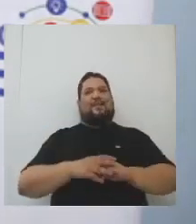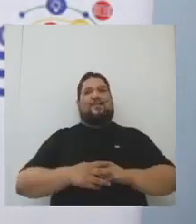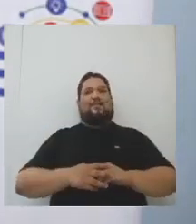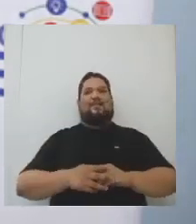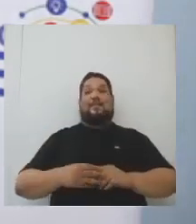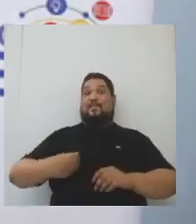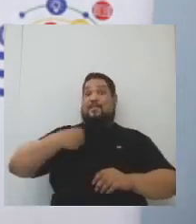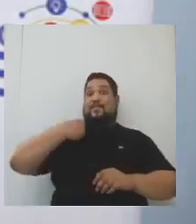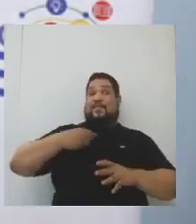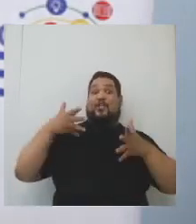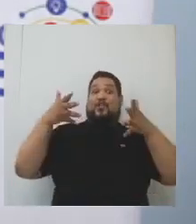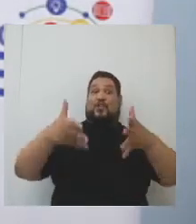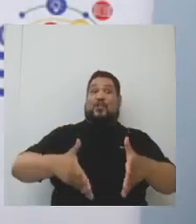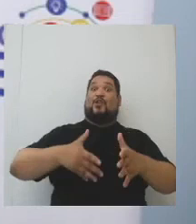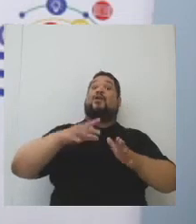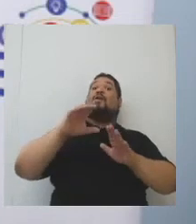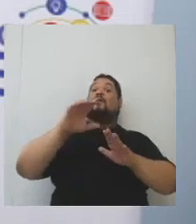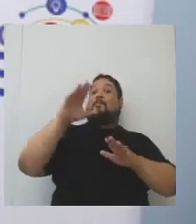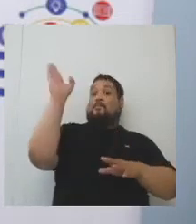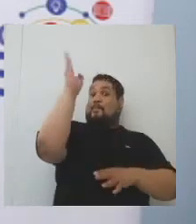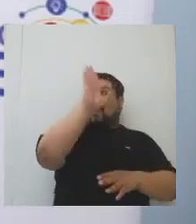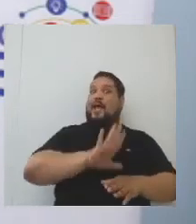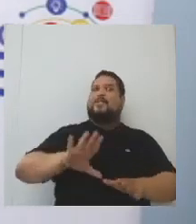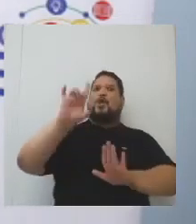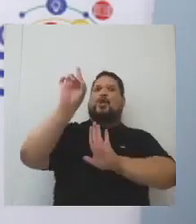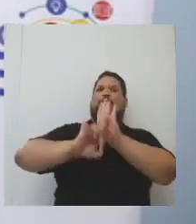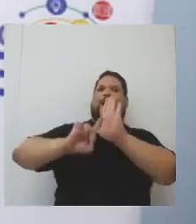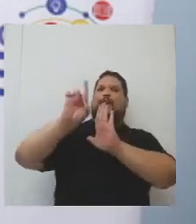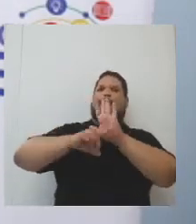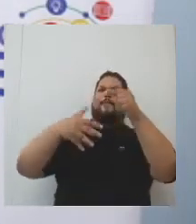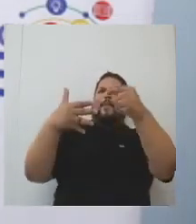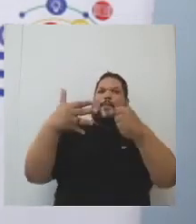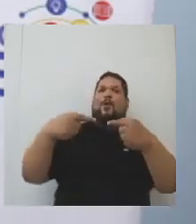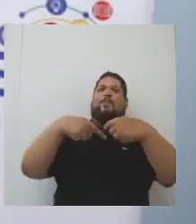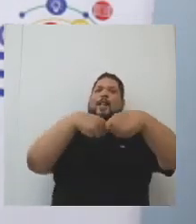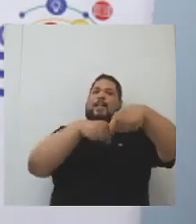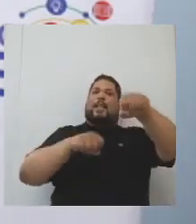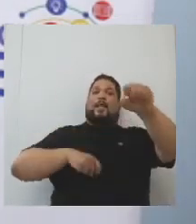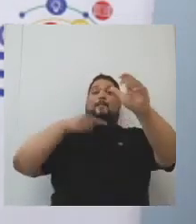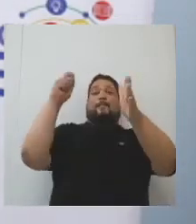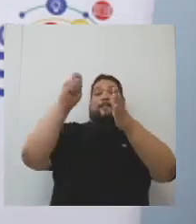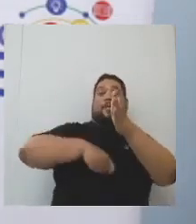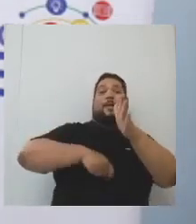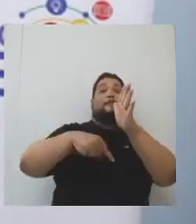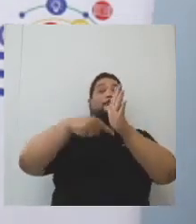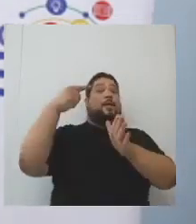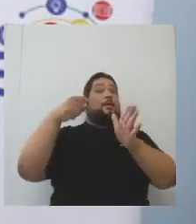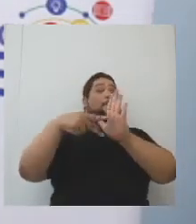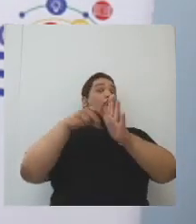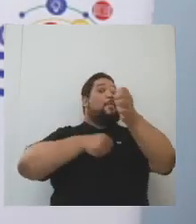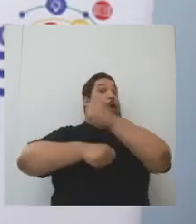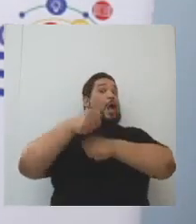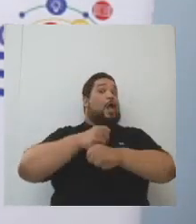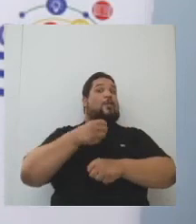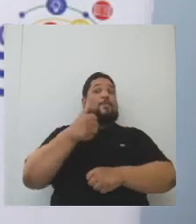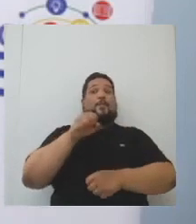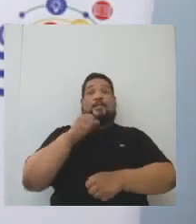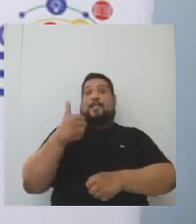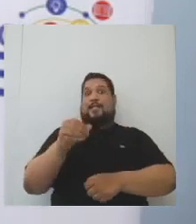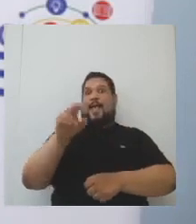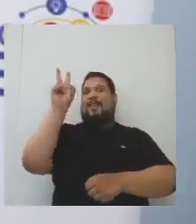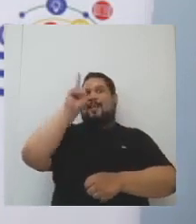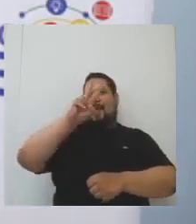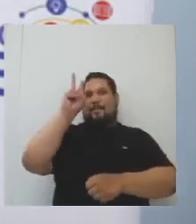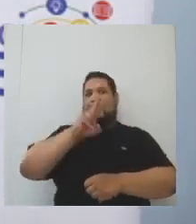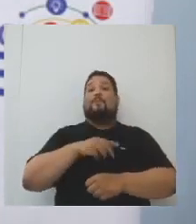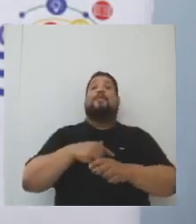dentro do Brasil, muitos direitos. Então esse foi o primeiro tratado, né, de 1810, porque são tratados. Então vamos lá,